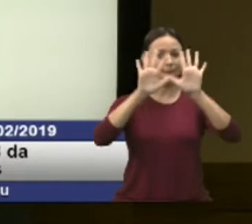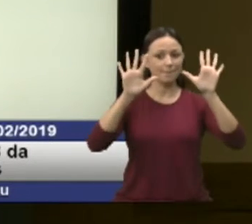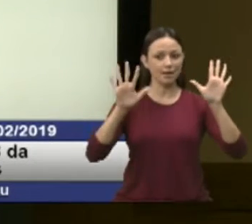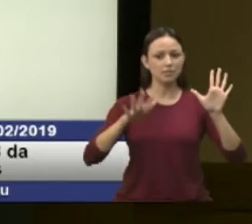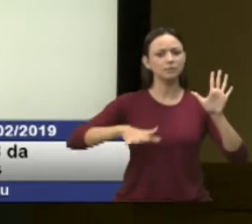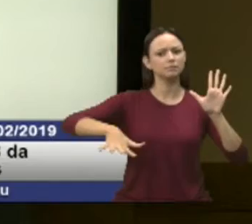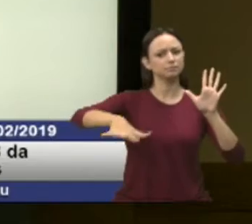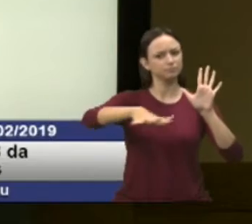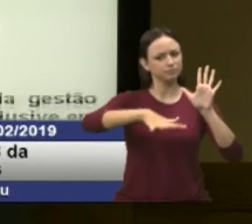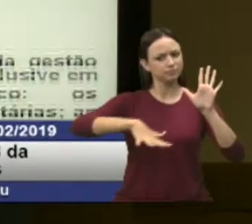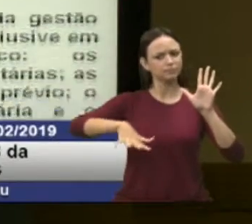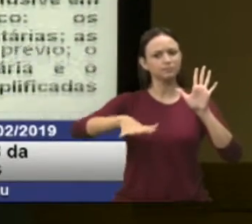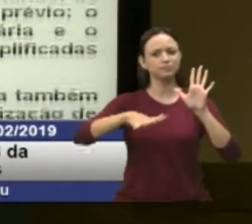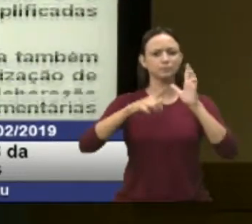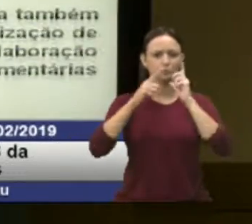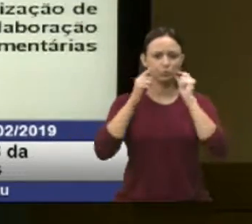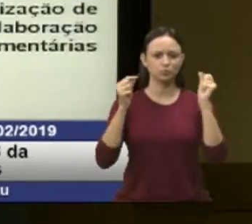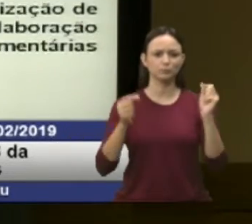municipalidade.